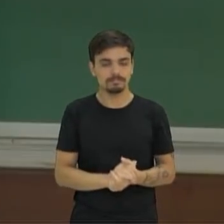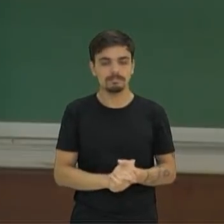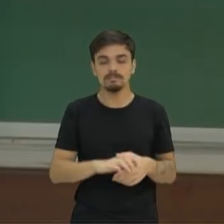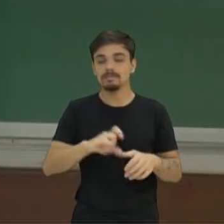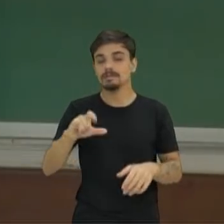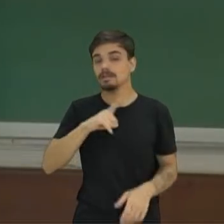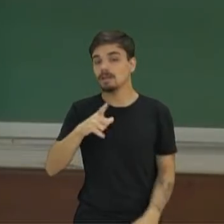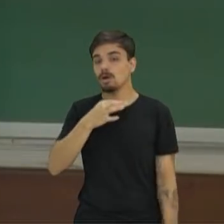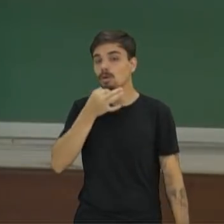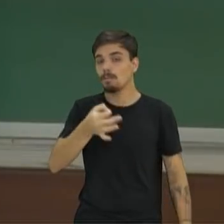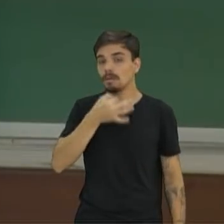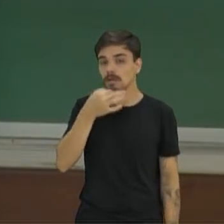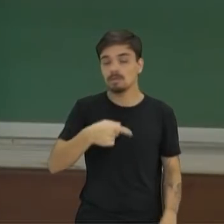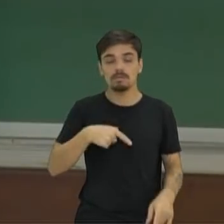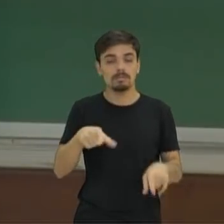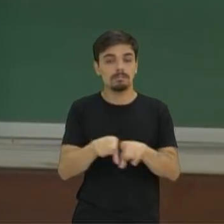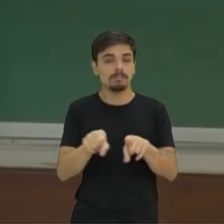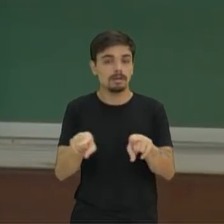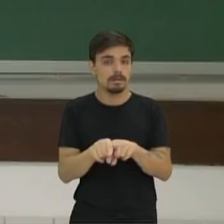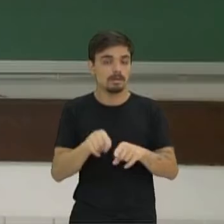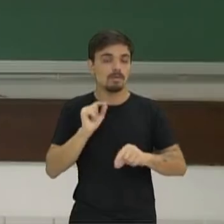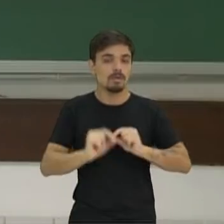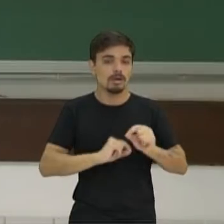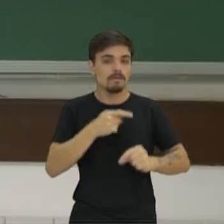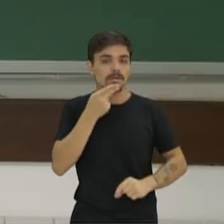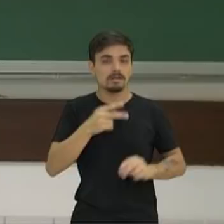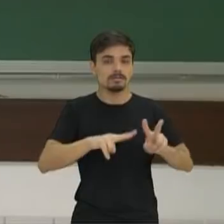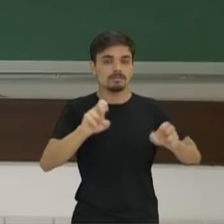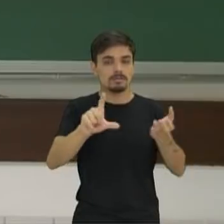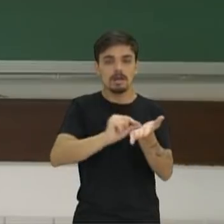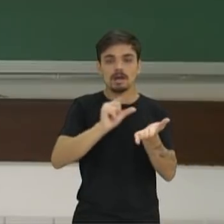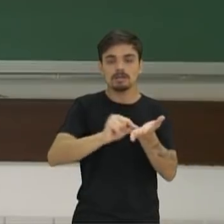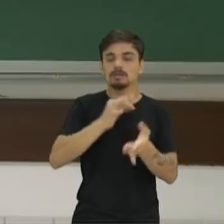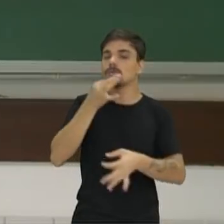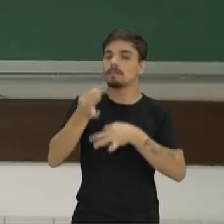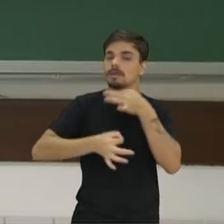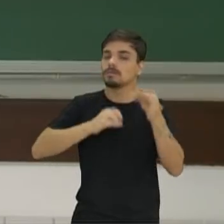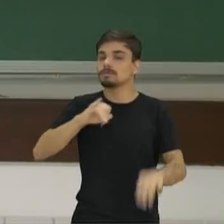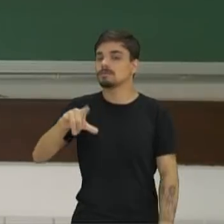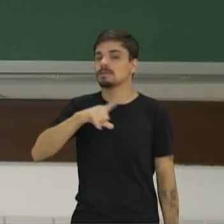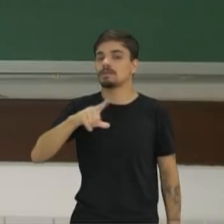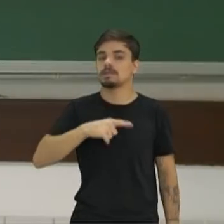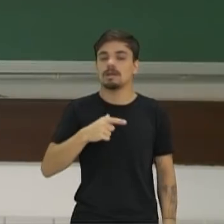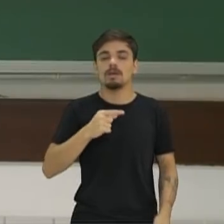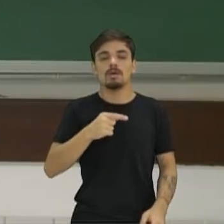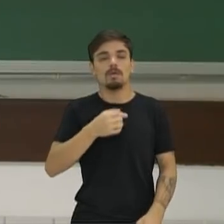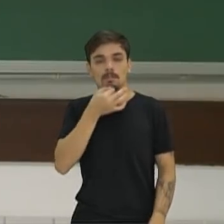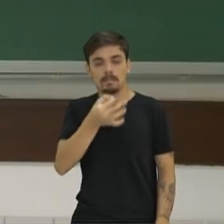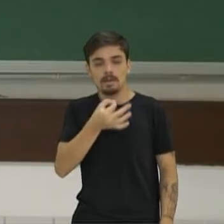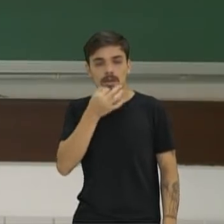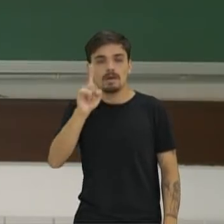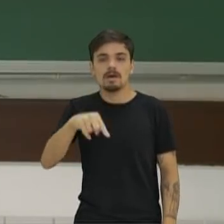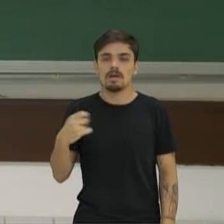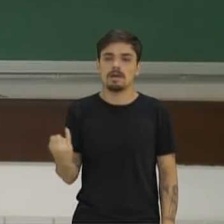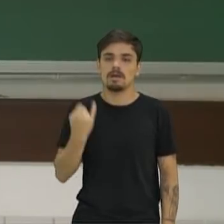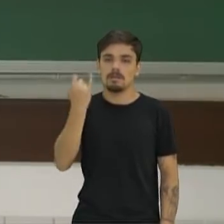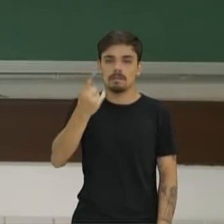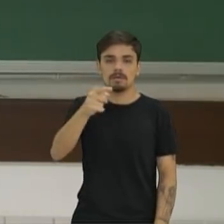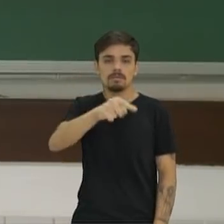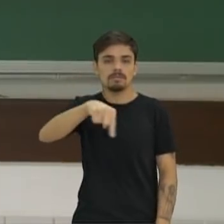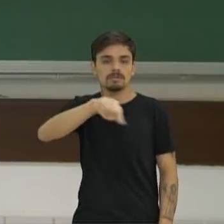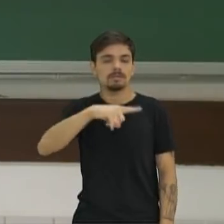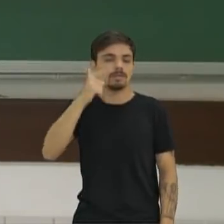uma opinião, então pensando que nós vamos falar de artigo de opinião, se você tem uma opinião, é muito importante que